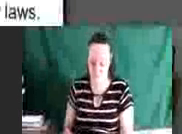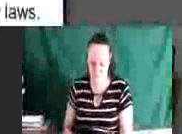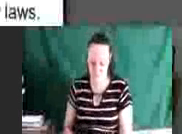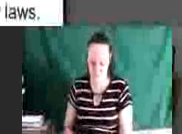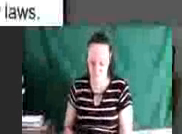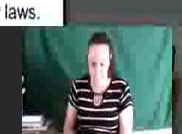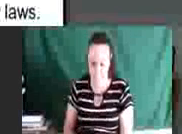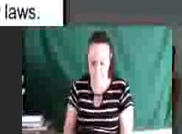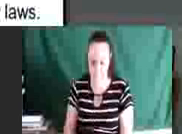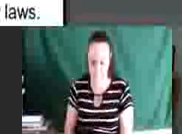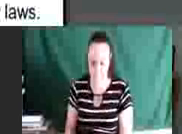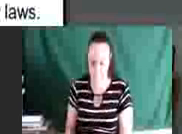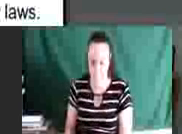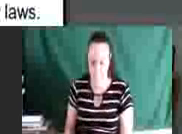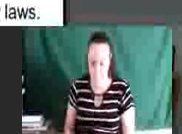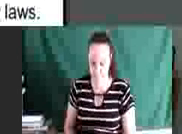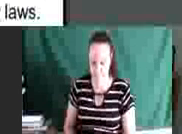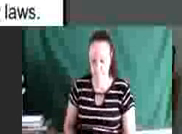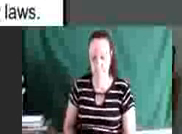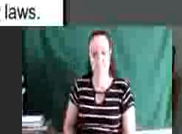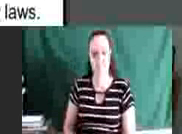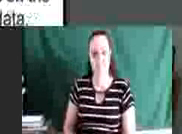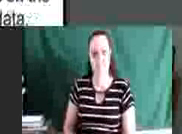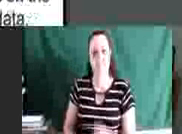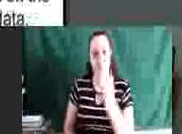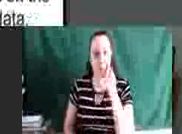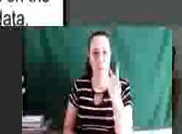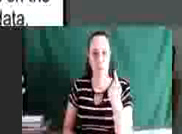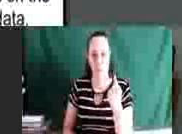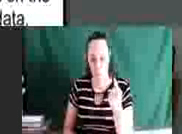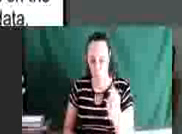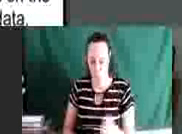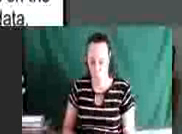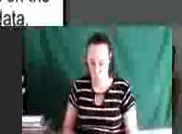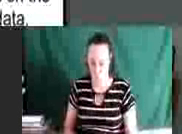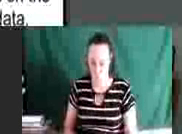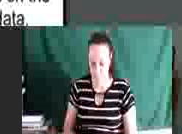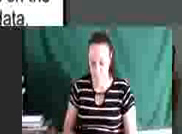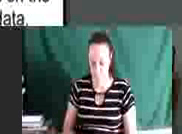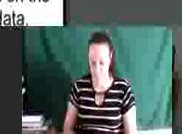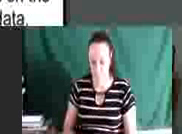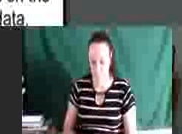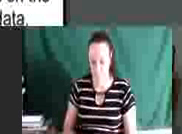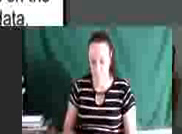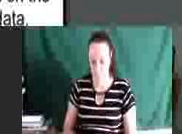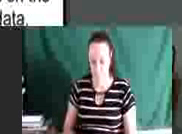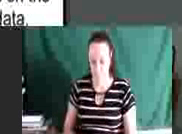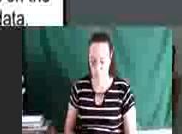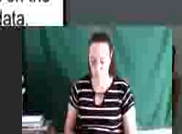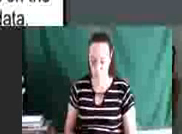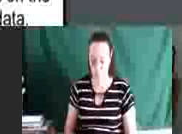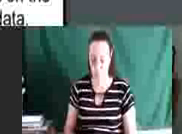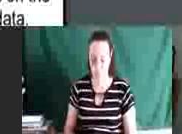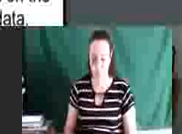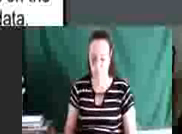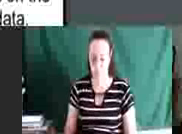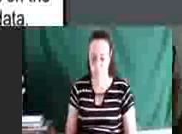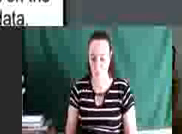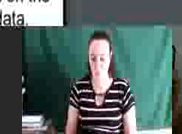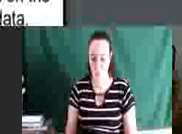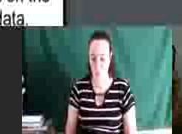Tá, obrigado. Sim! Obrigado, Natália. Então, sempre que vocês forem estudar segurança, principalmente vocês que